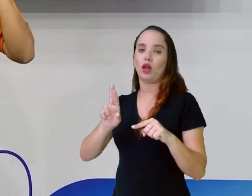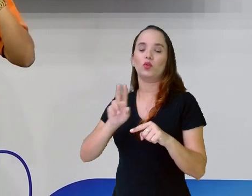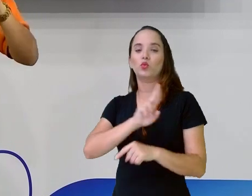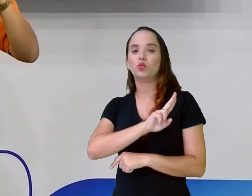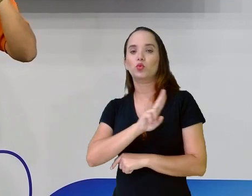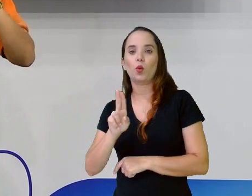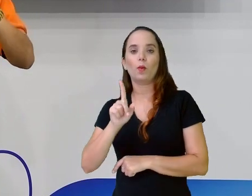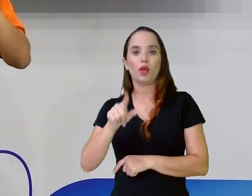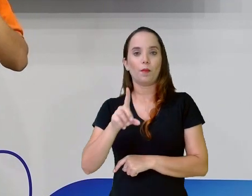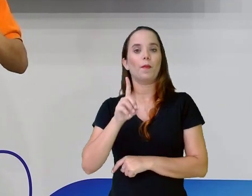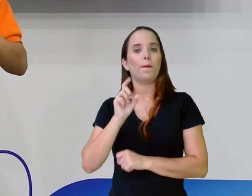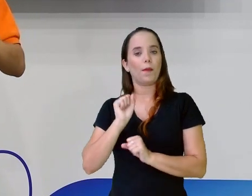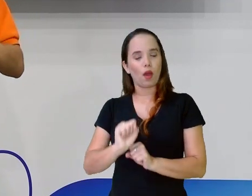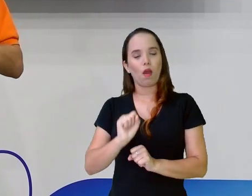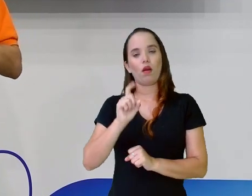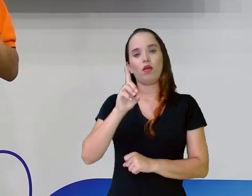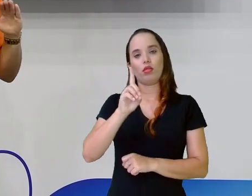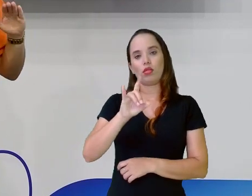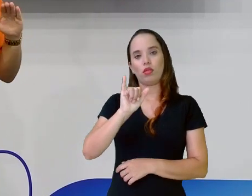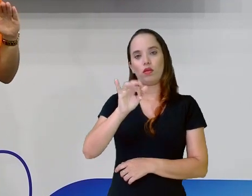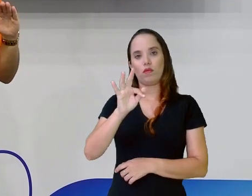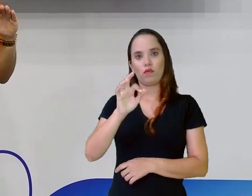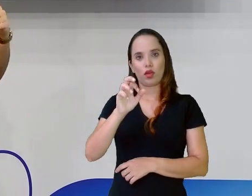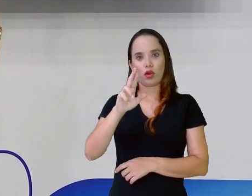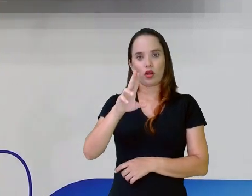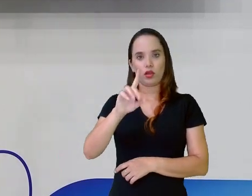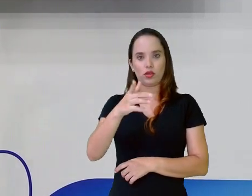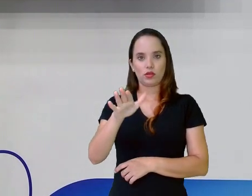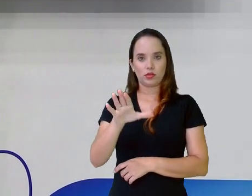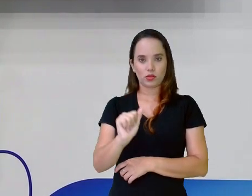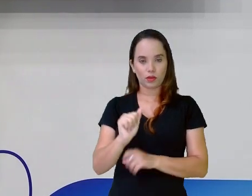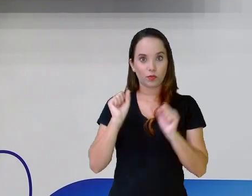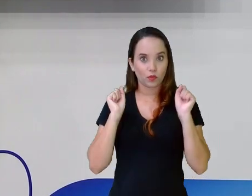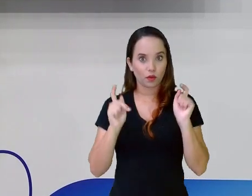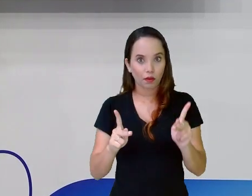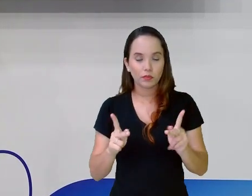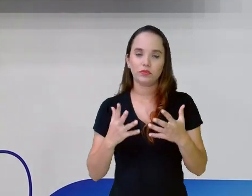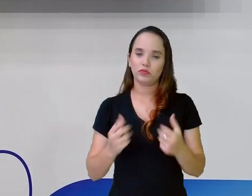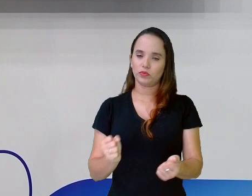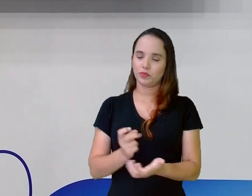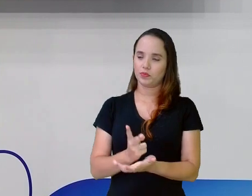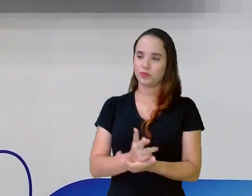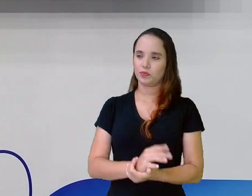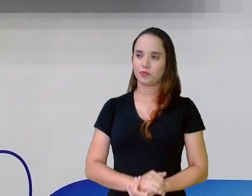de diferença. Tranquilo até aí? Vamos seguindo.